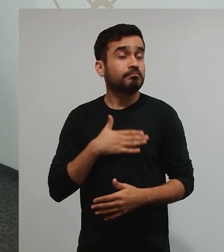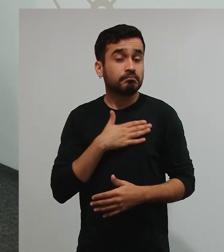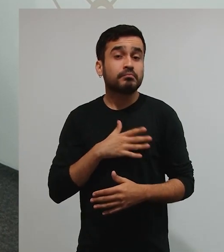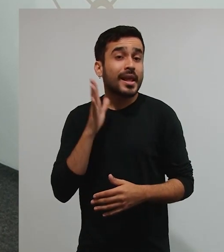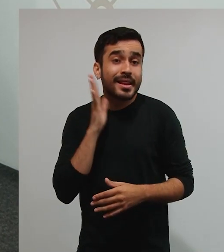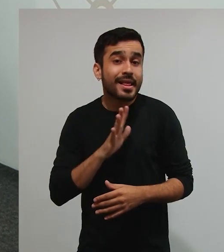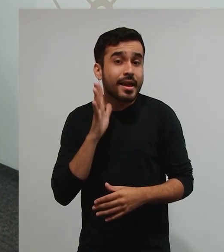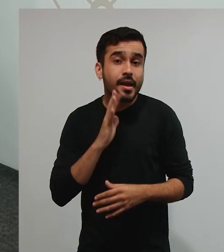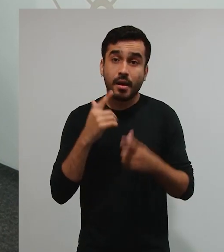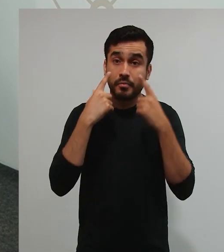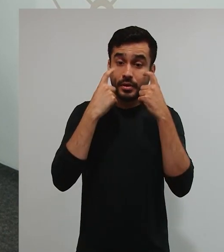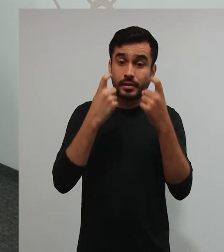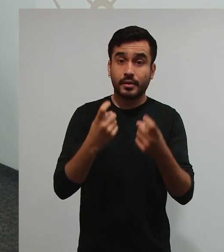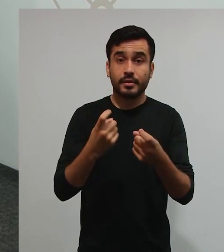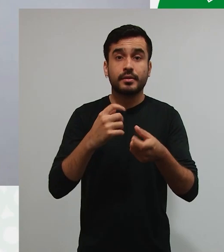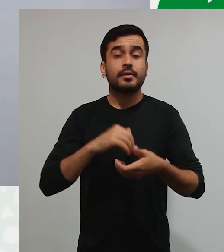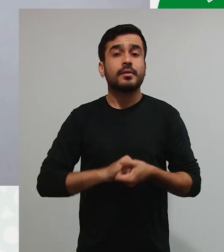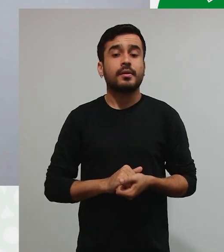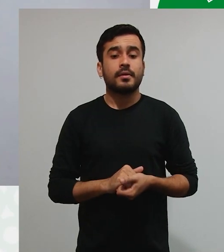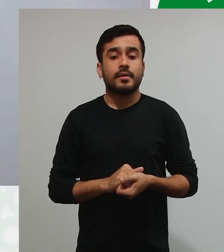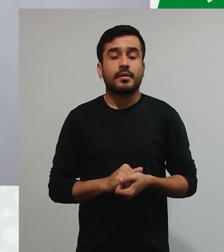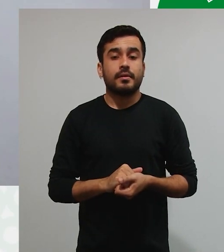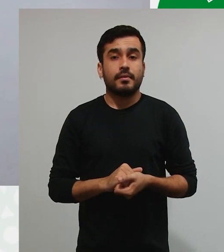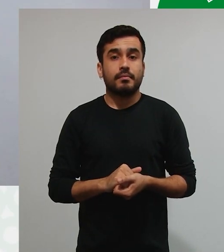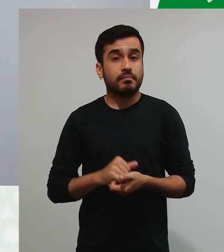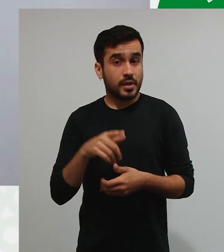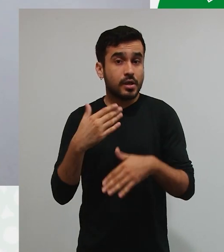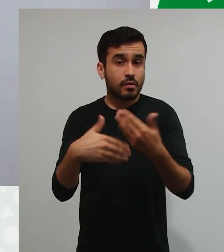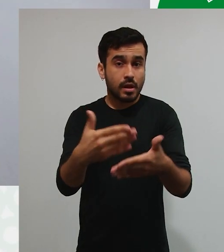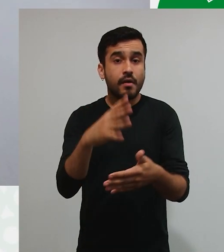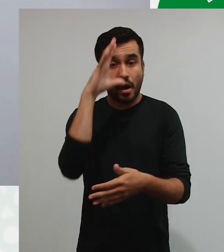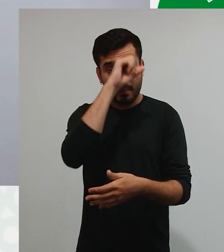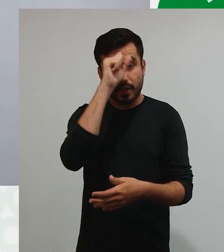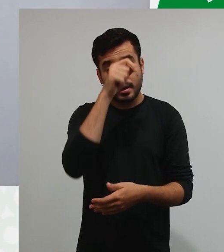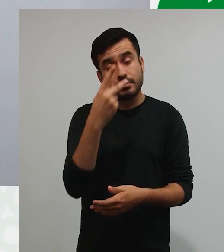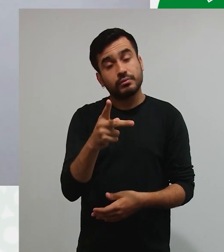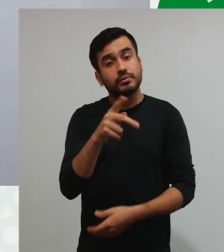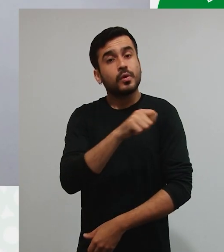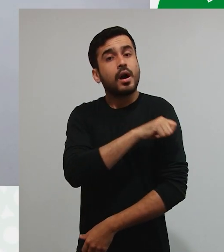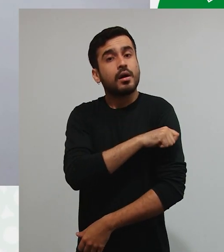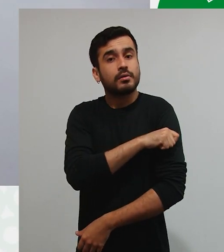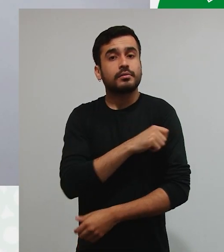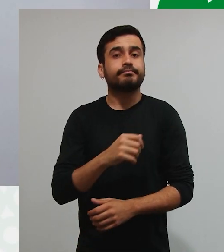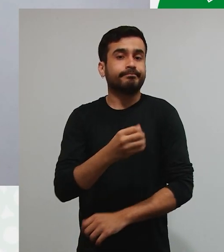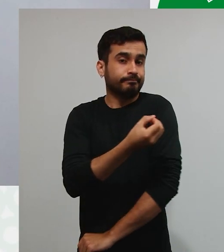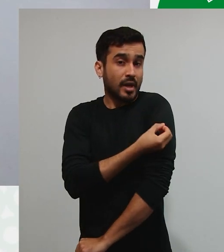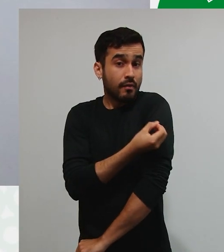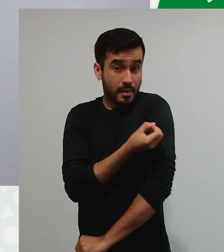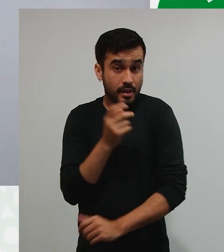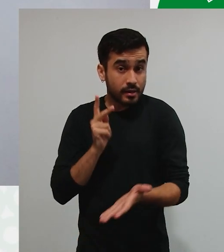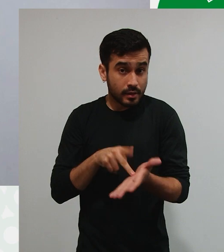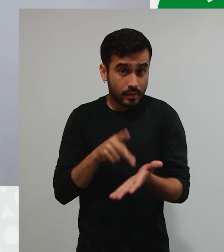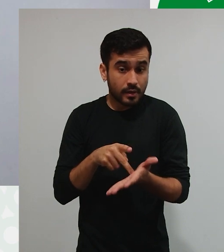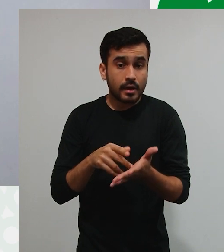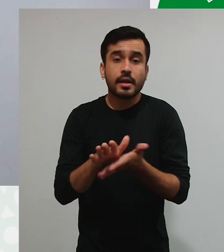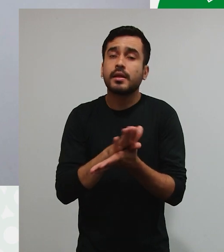leva uma música, né? Você leva uma música também relacionada ao assunto, e aí você